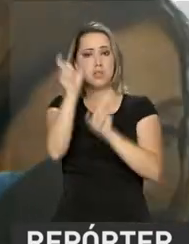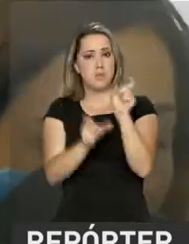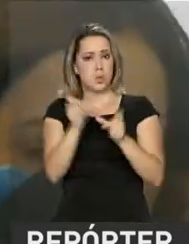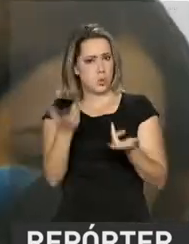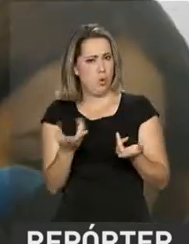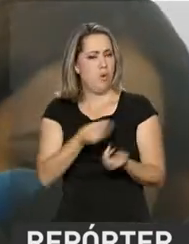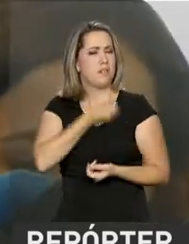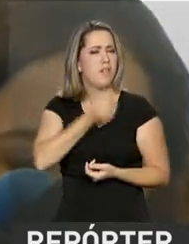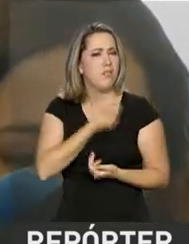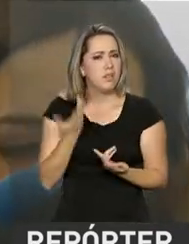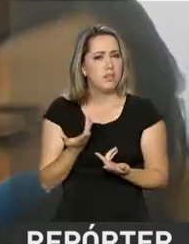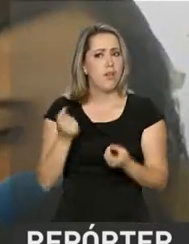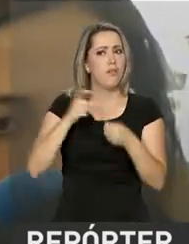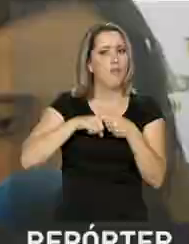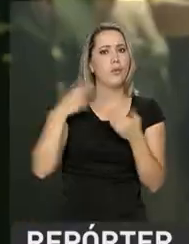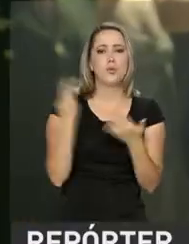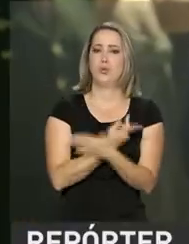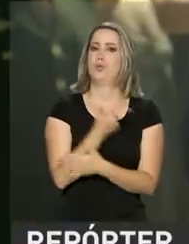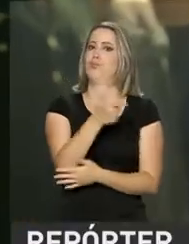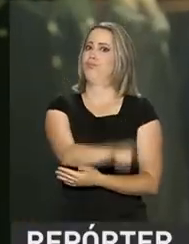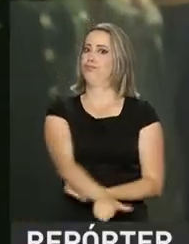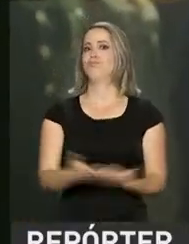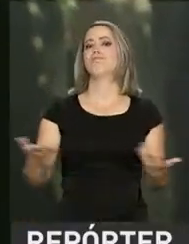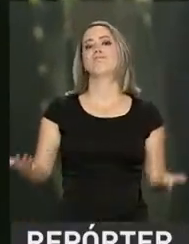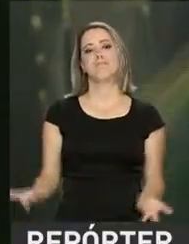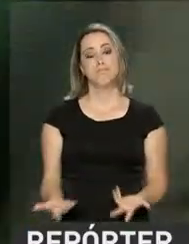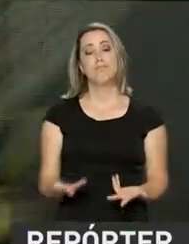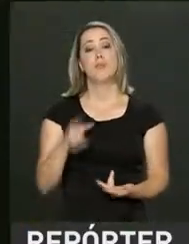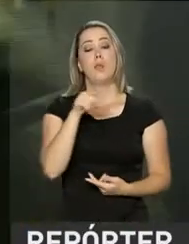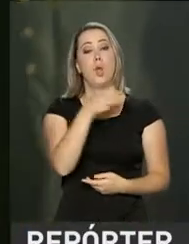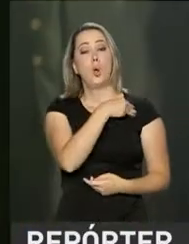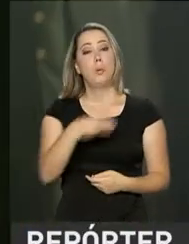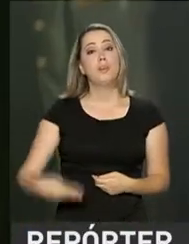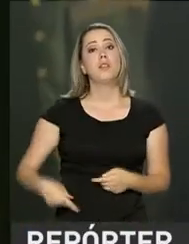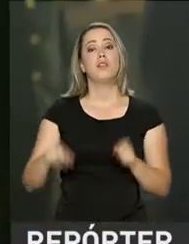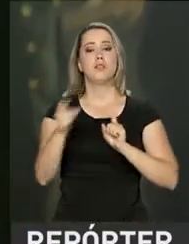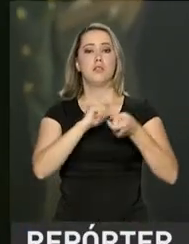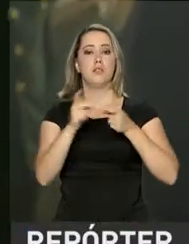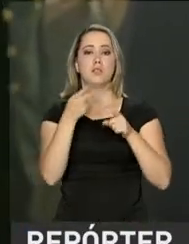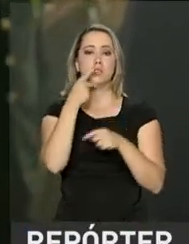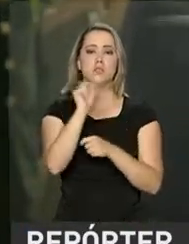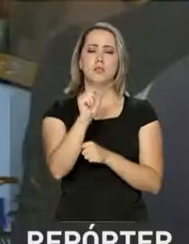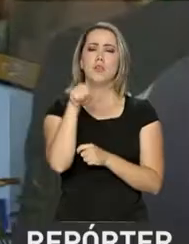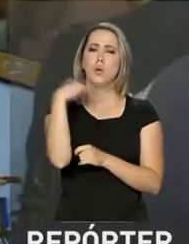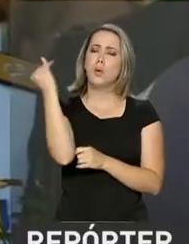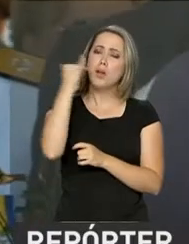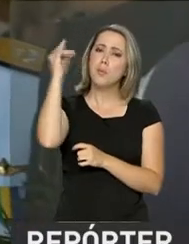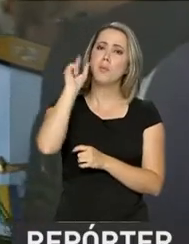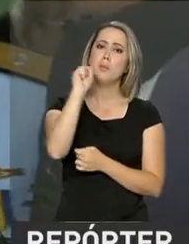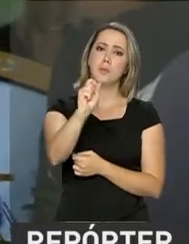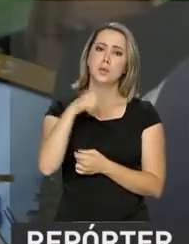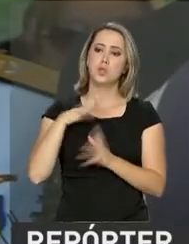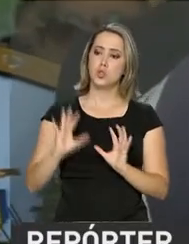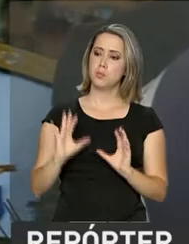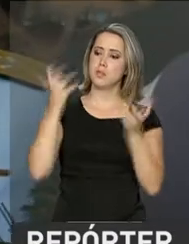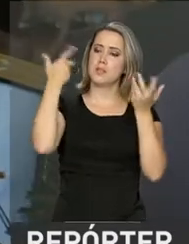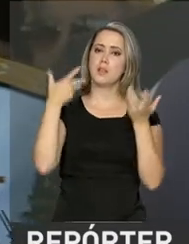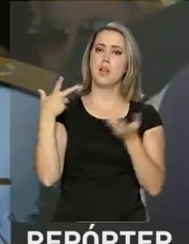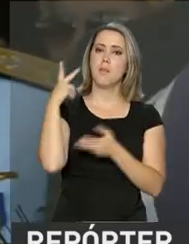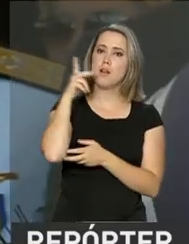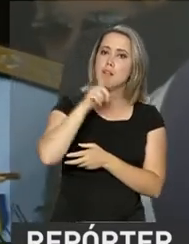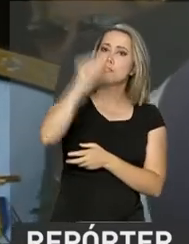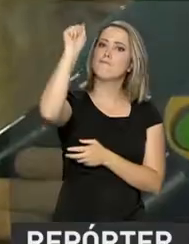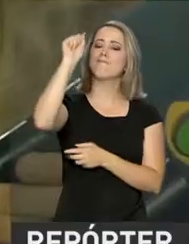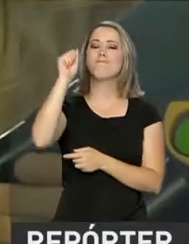vida, volte a acontecer. Para o ministro da Fazenda, cerimônias como essas são importantes para celebrar as conquistas